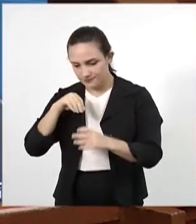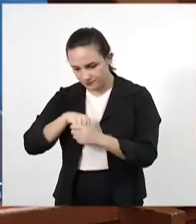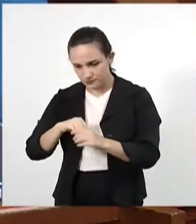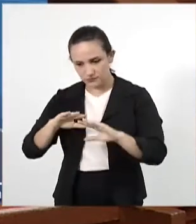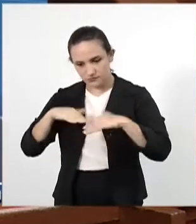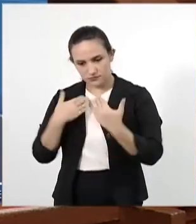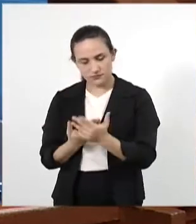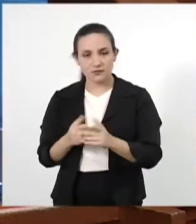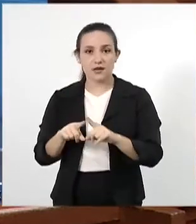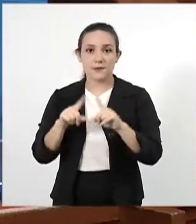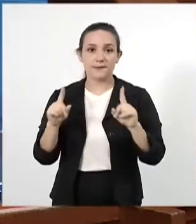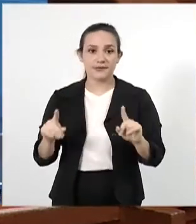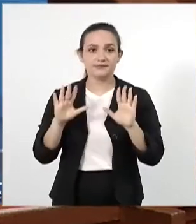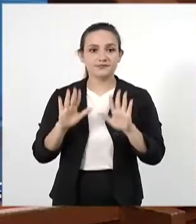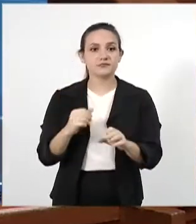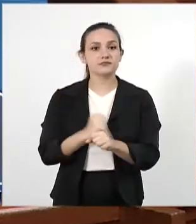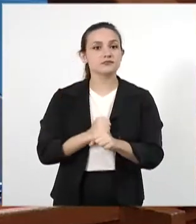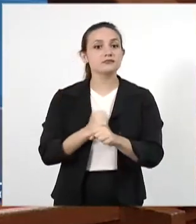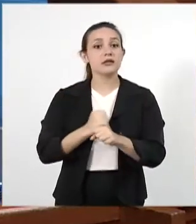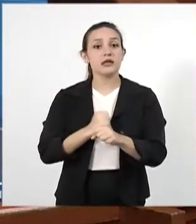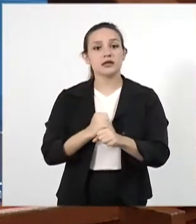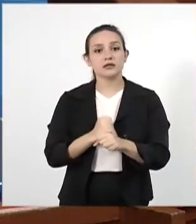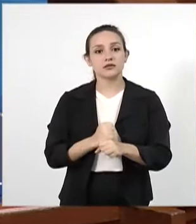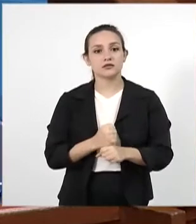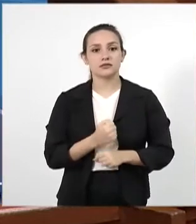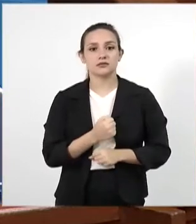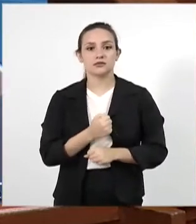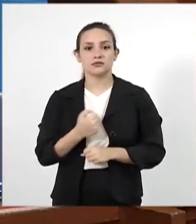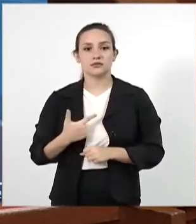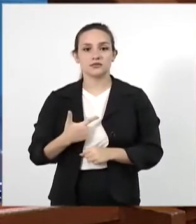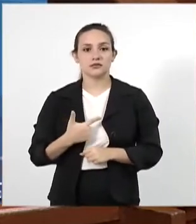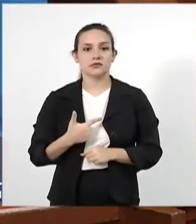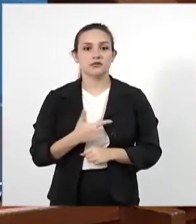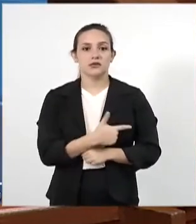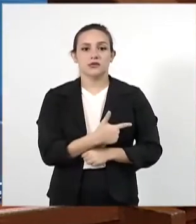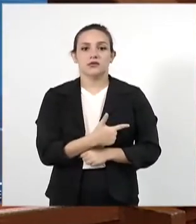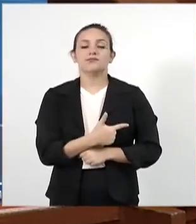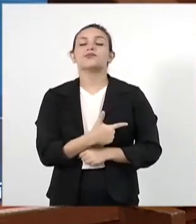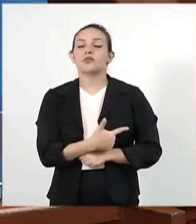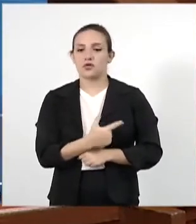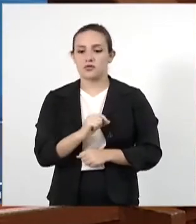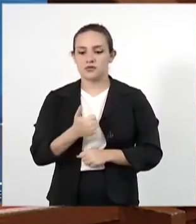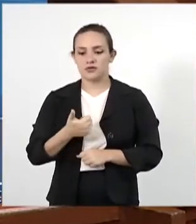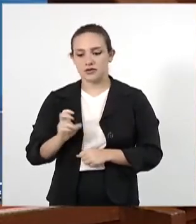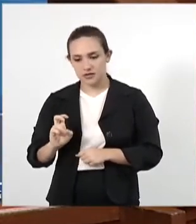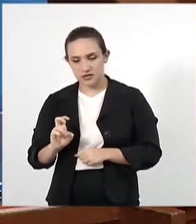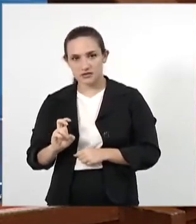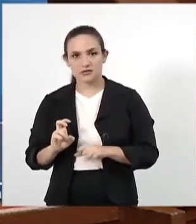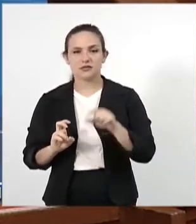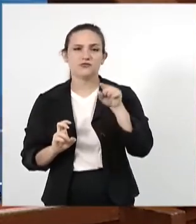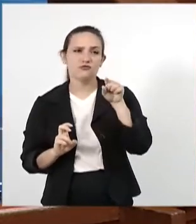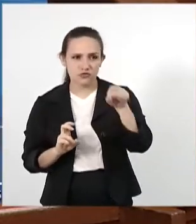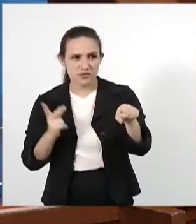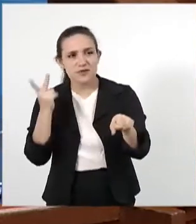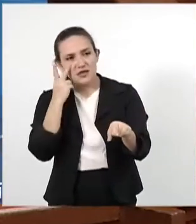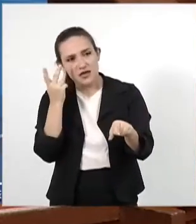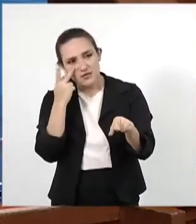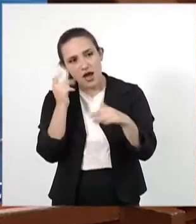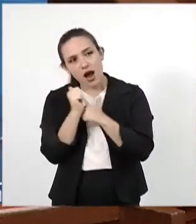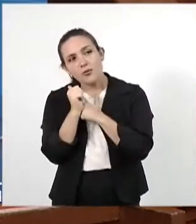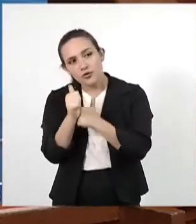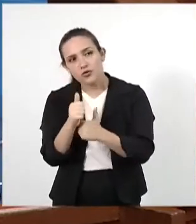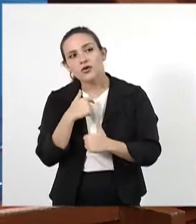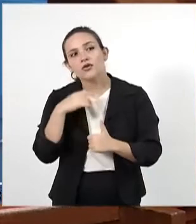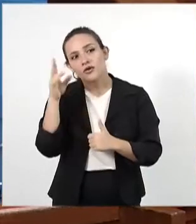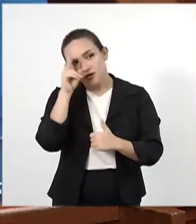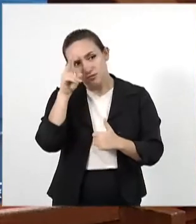com a participação ativa do deputado Pedro Kemp, que é um ativista dessa área, deputado Pedro Kemp, acompanhei de perto a